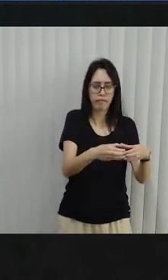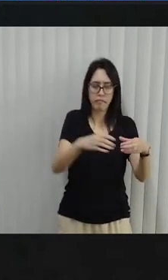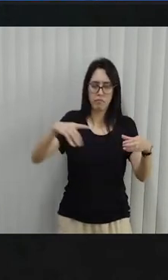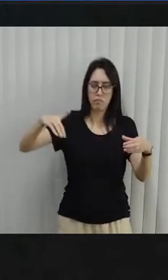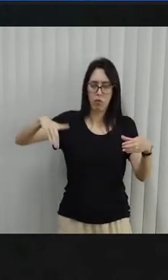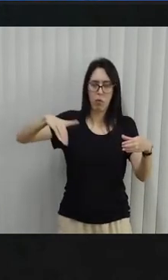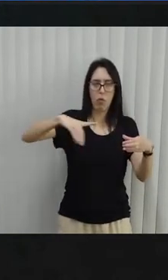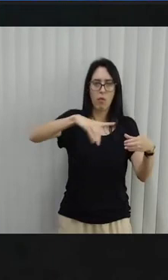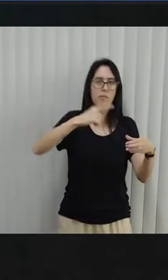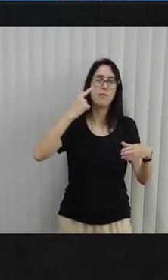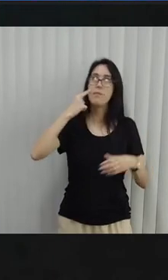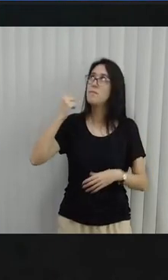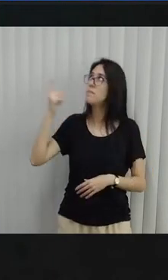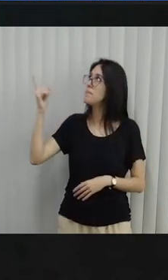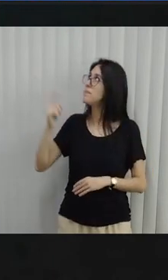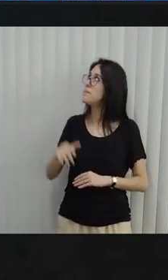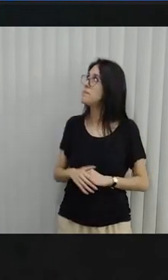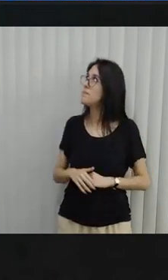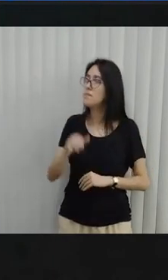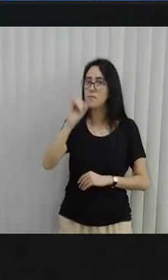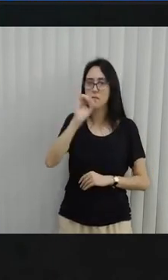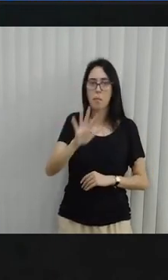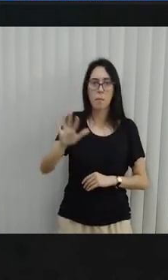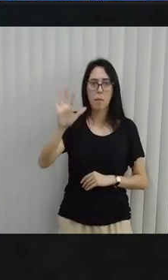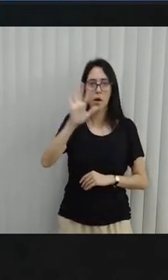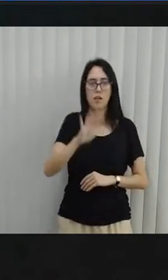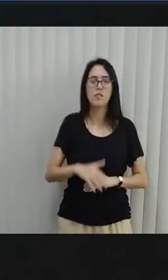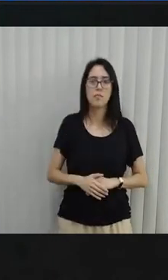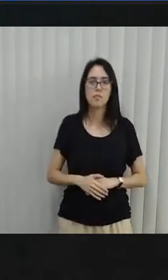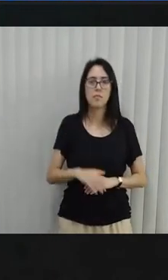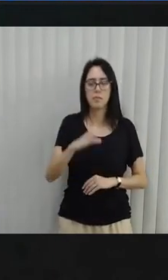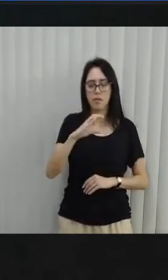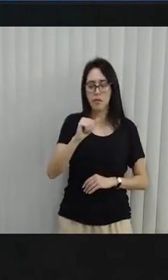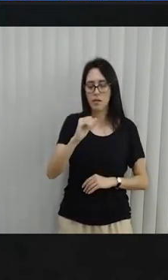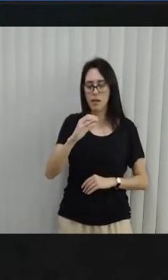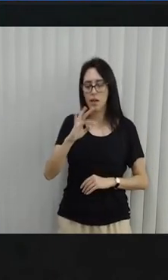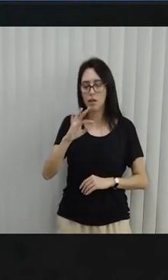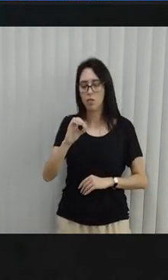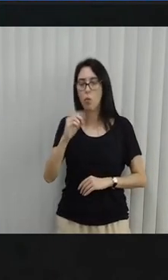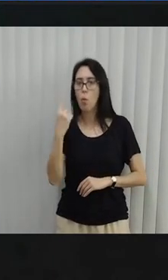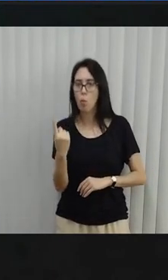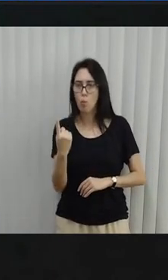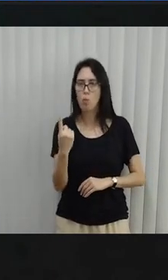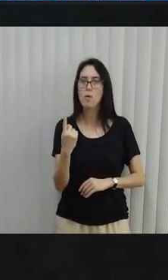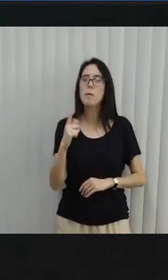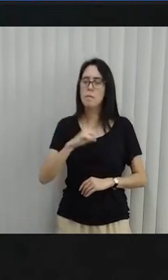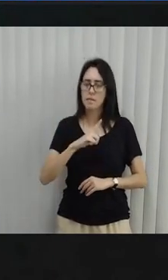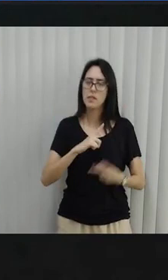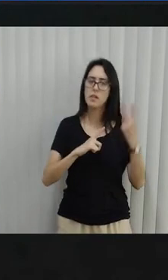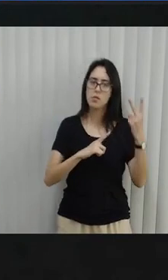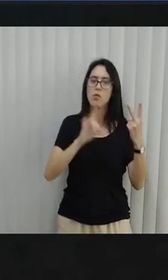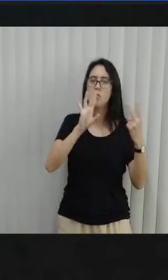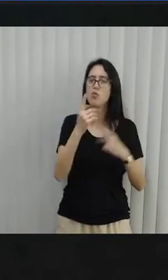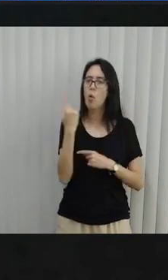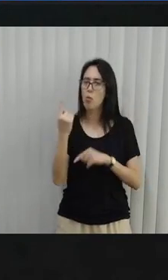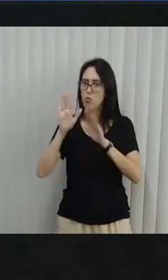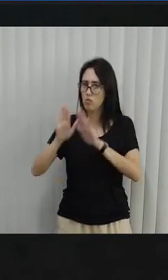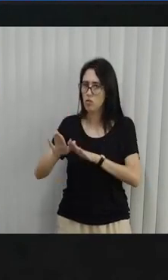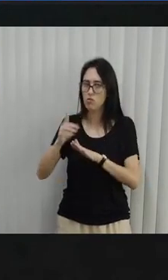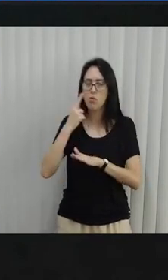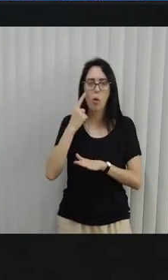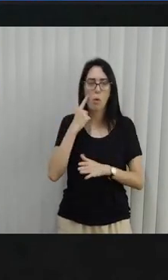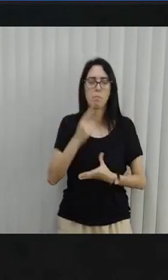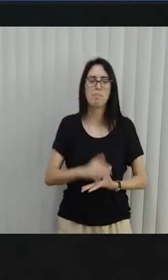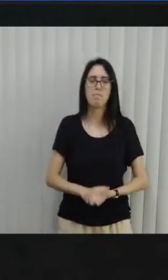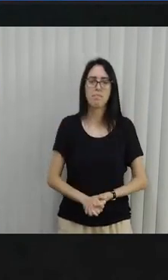enviar ator, essa imagem está no meu computador, vou colocar aqui cacto 1, tá? Eu tenho dois, eu vou deixar só o primeiro. Deixa eu tirar